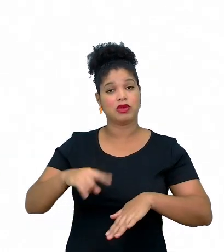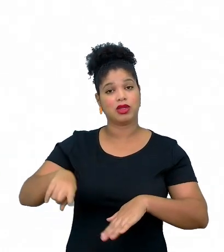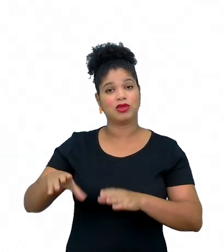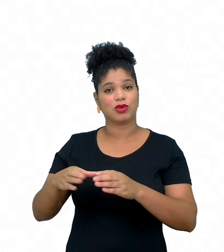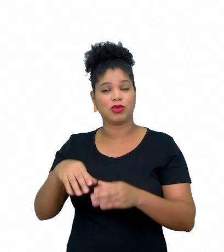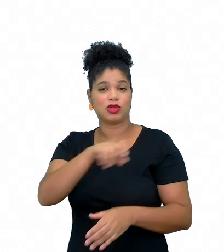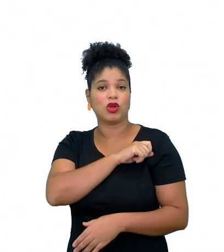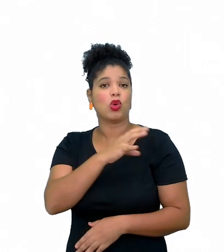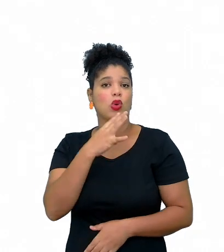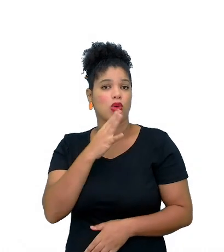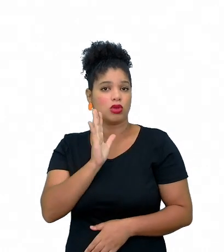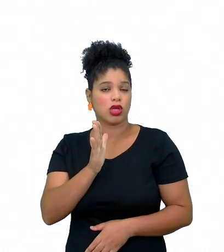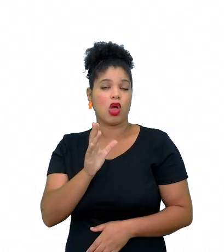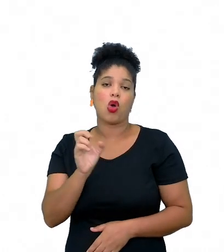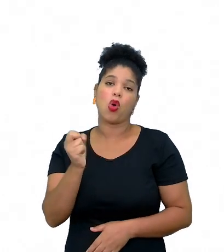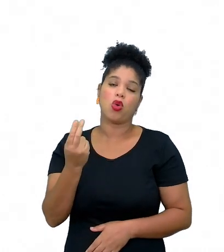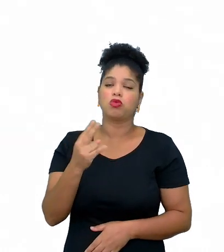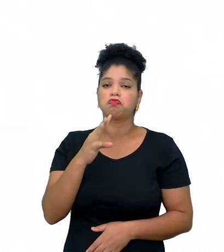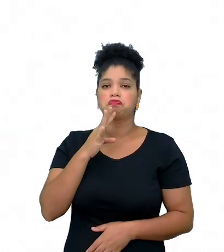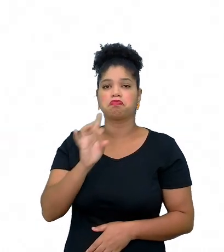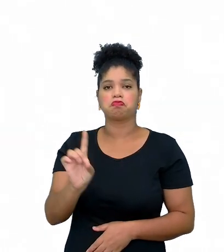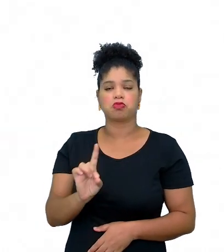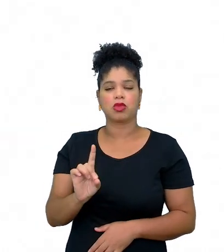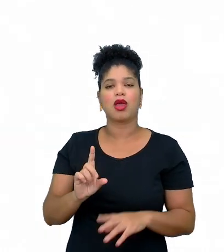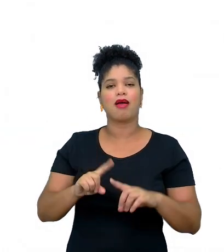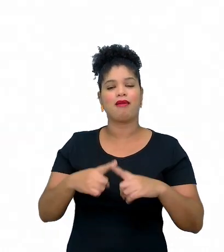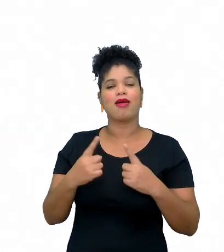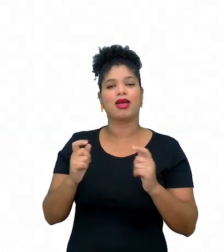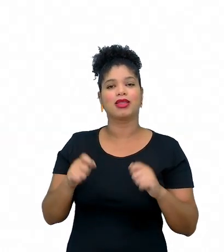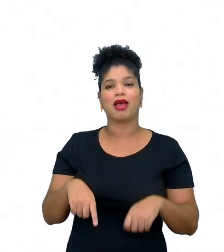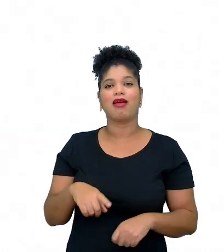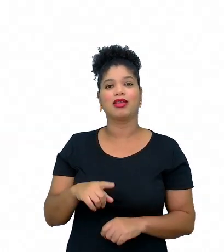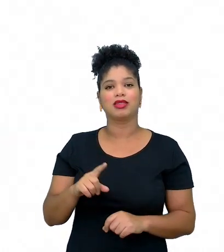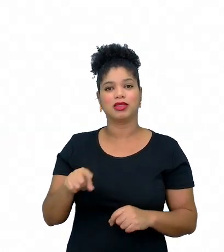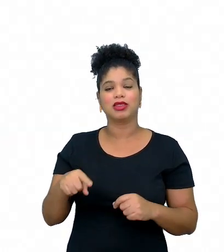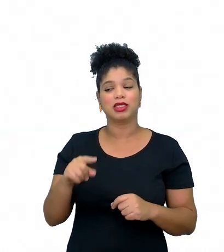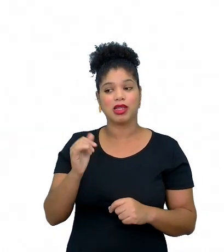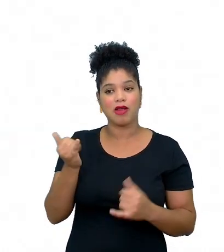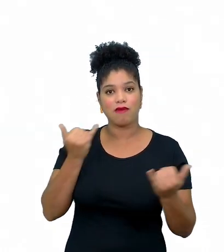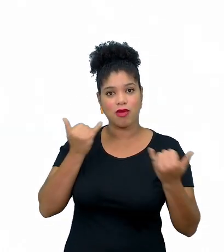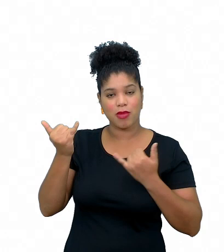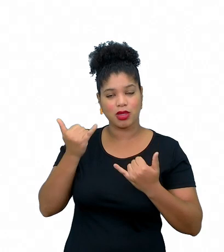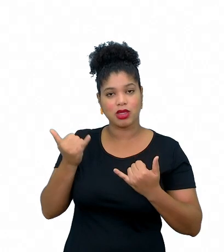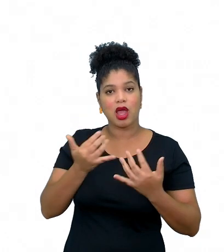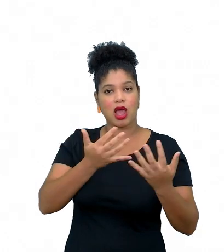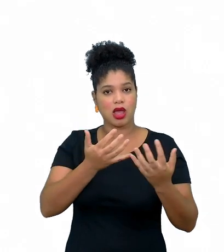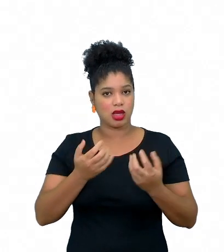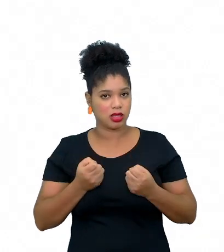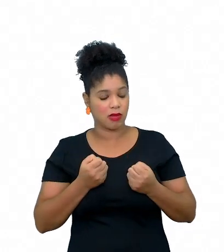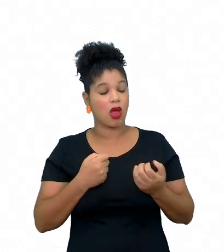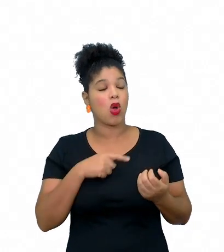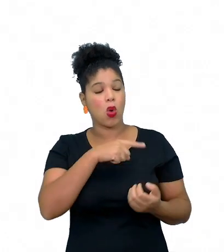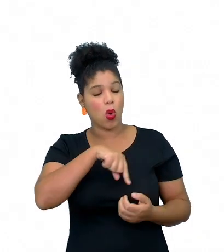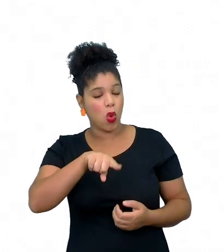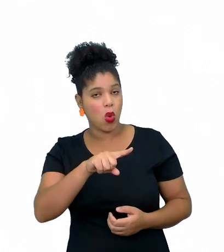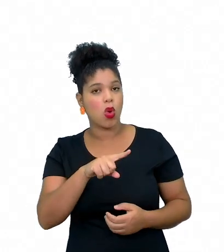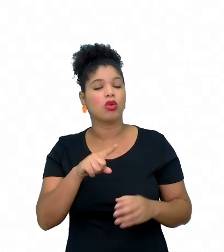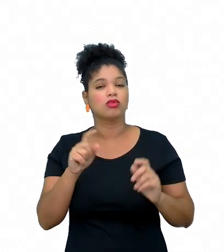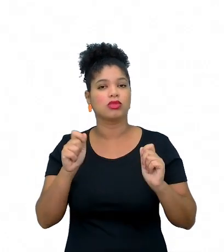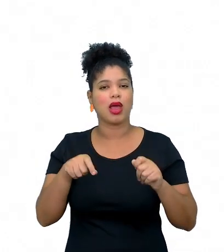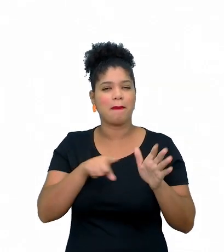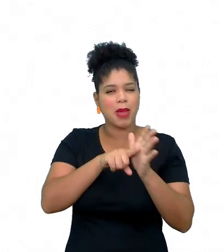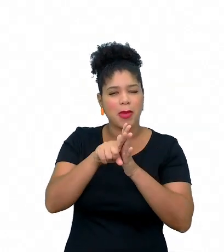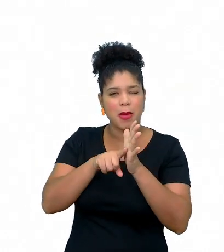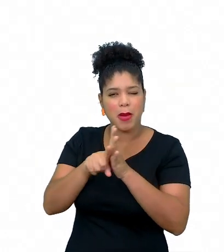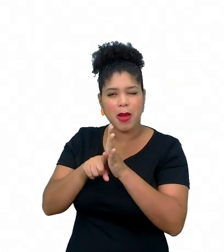e às vezes não, mas com certeza vão, assim que forem informados desse tipo de site, vão